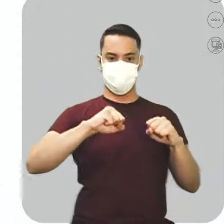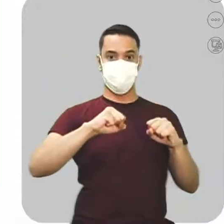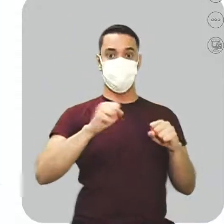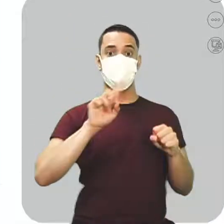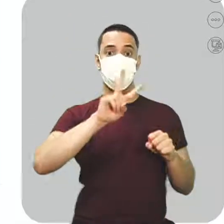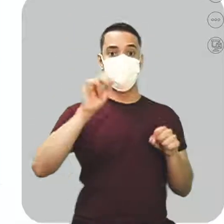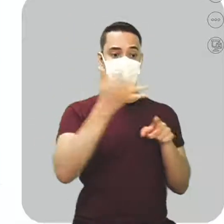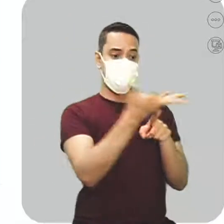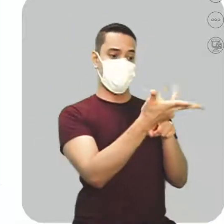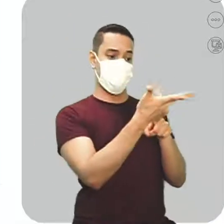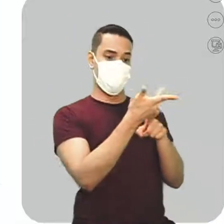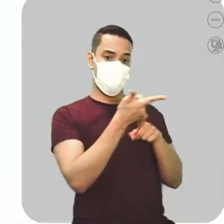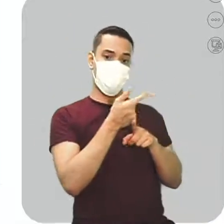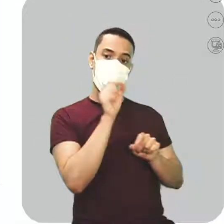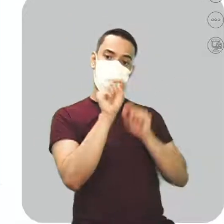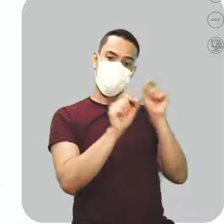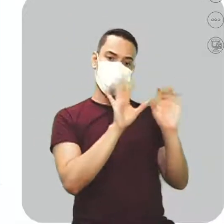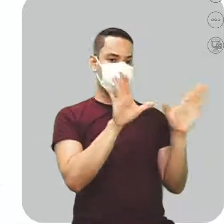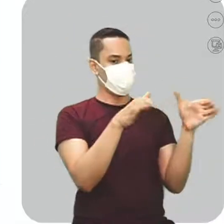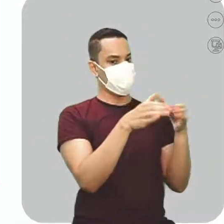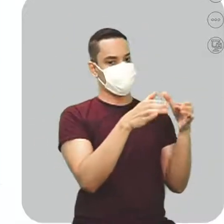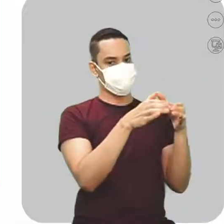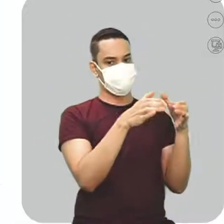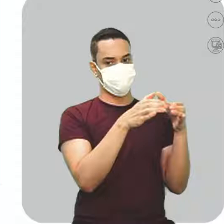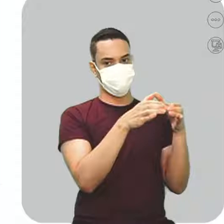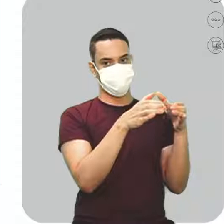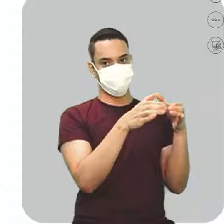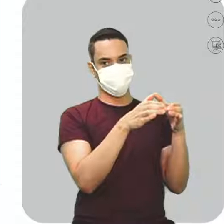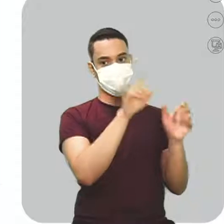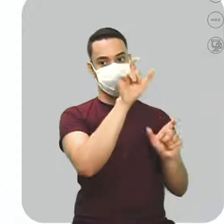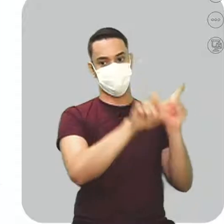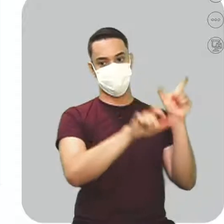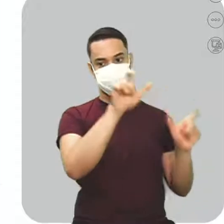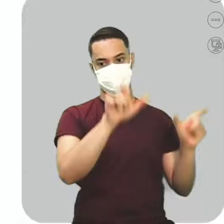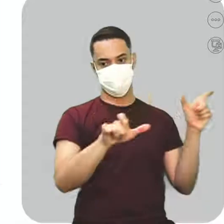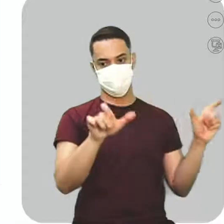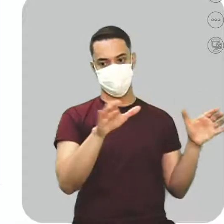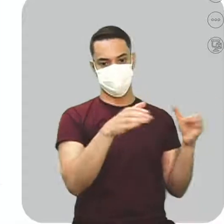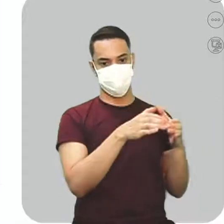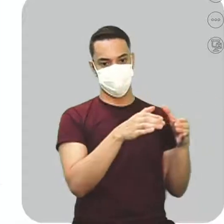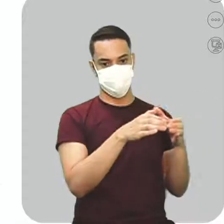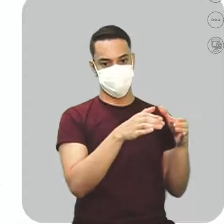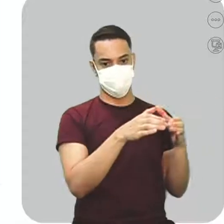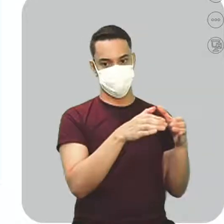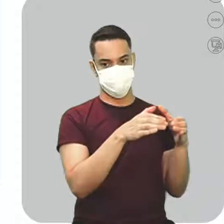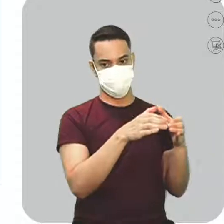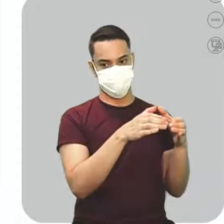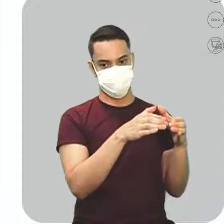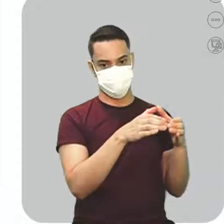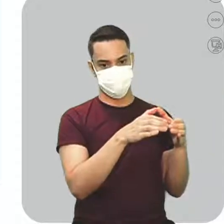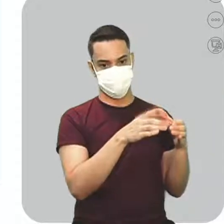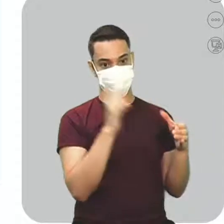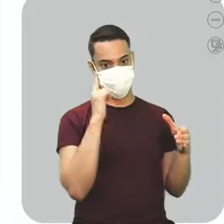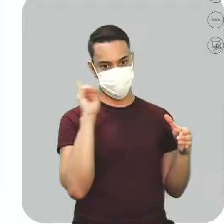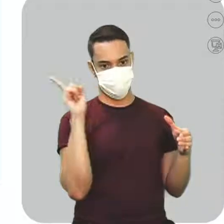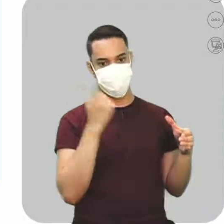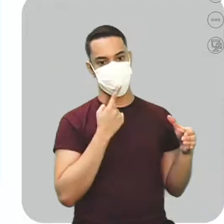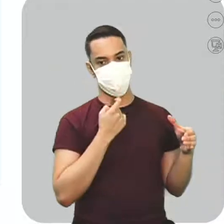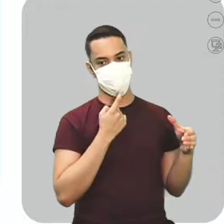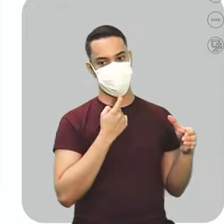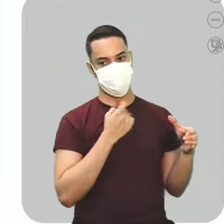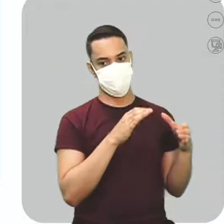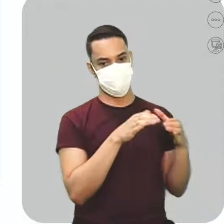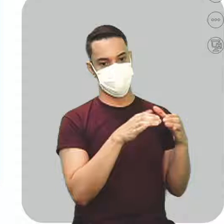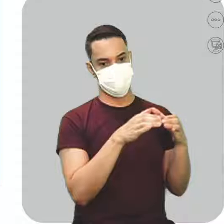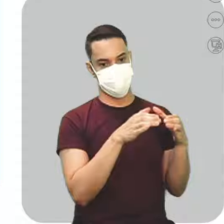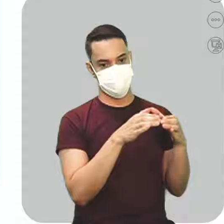quem? Este grupo. Tá aqui, ó. Este grupo, né?